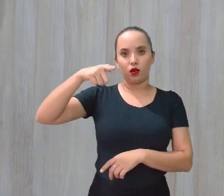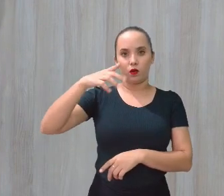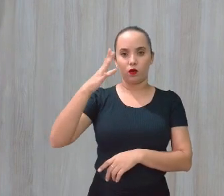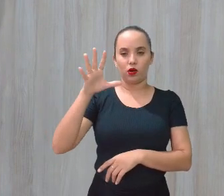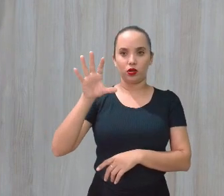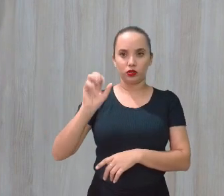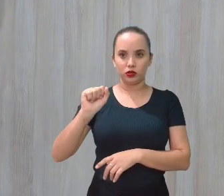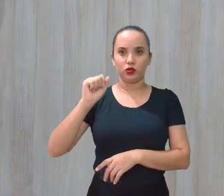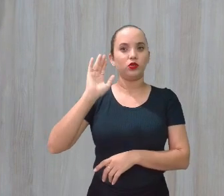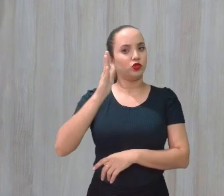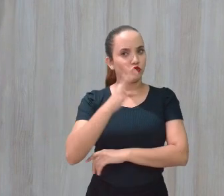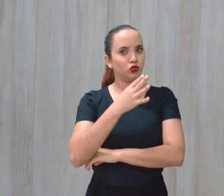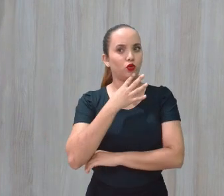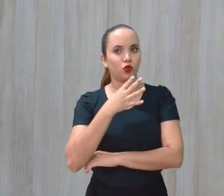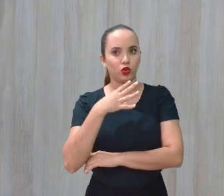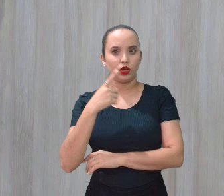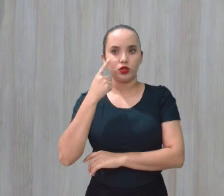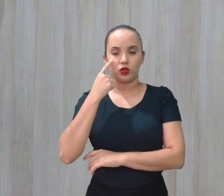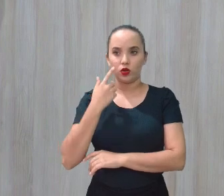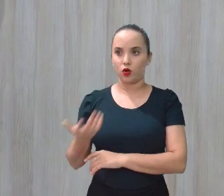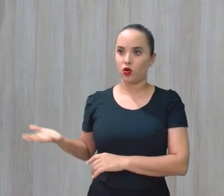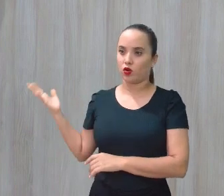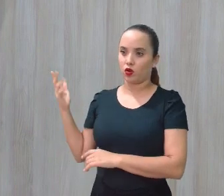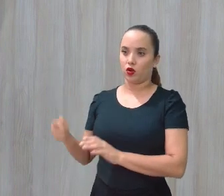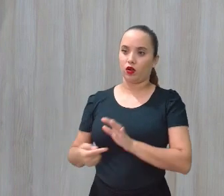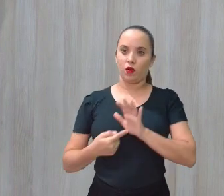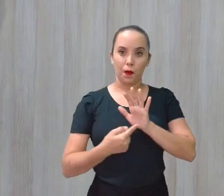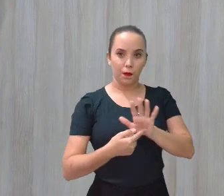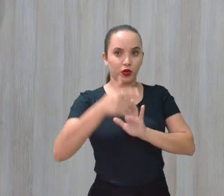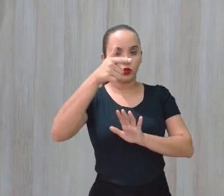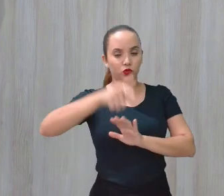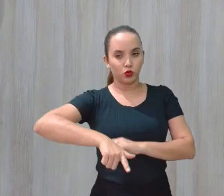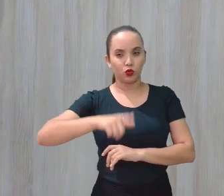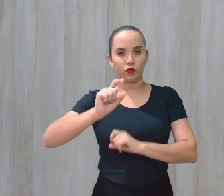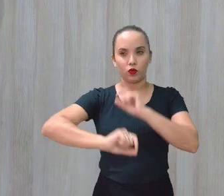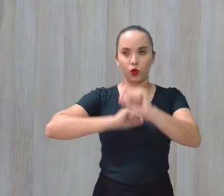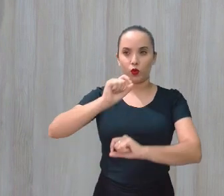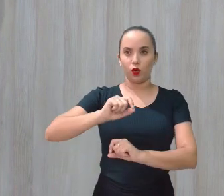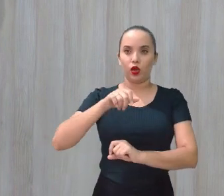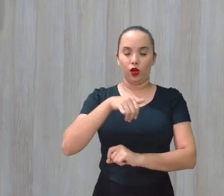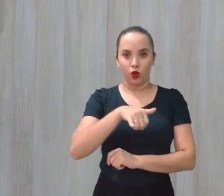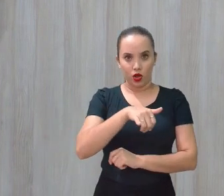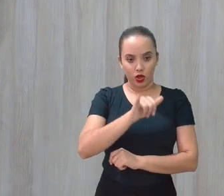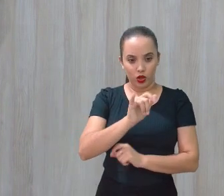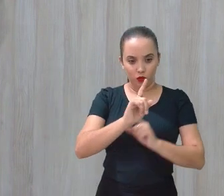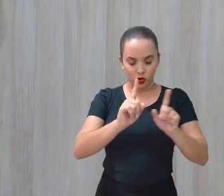que novamente vai aparecer aquilo que a professora Carol falou, ó. Ficou ali, ó, y